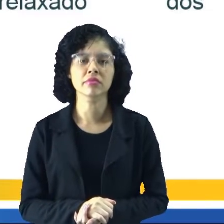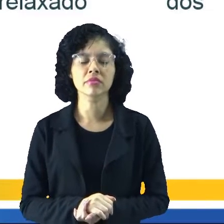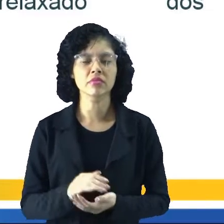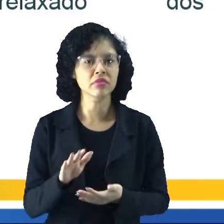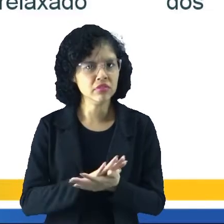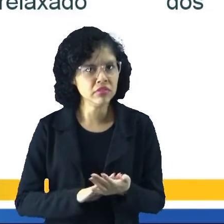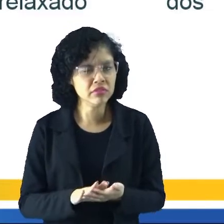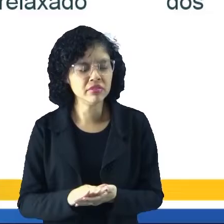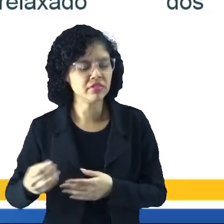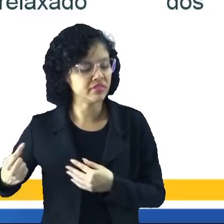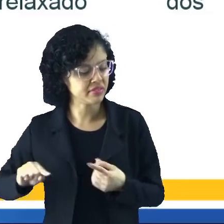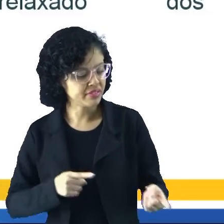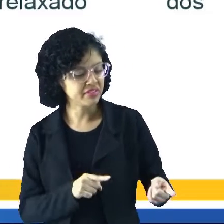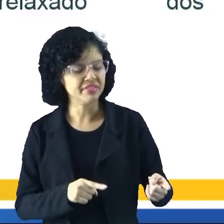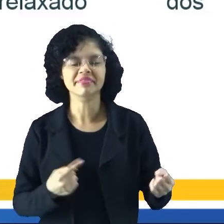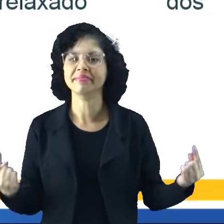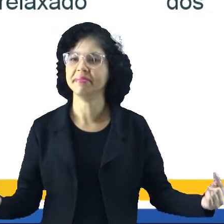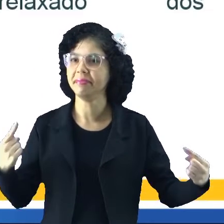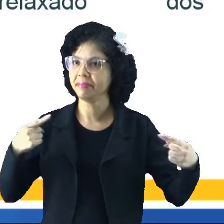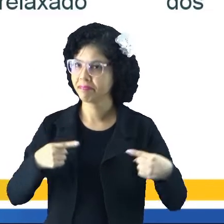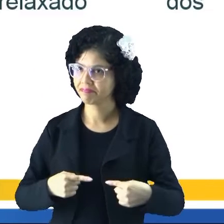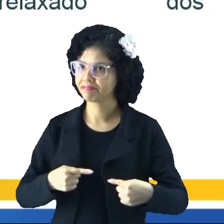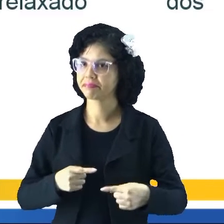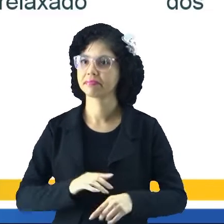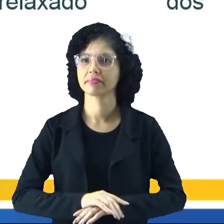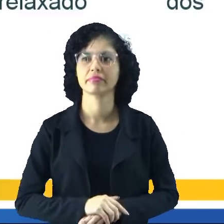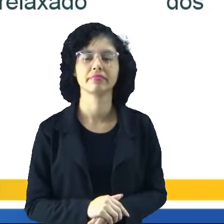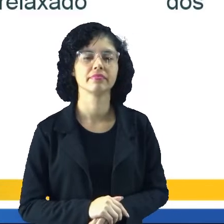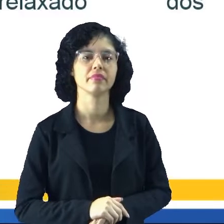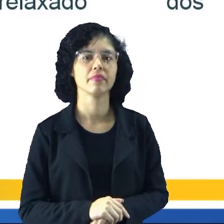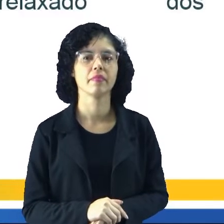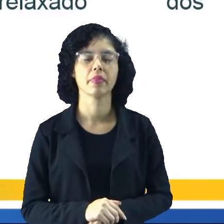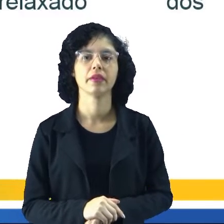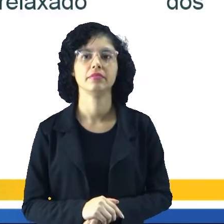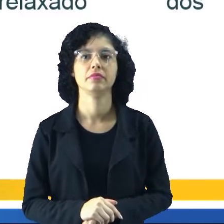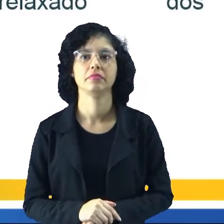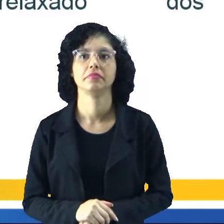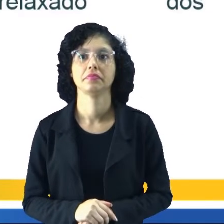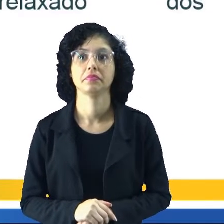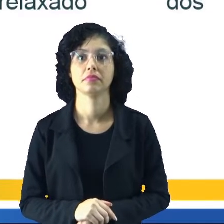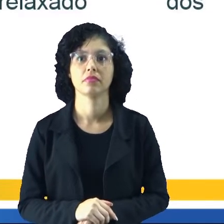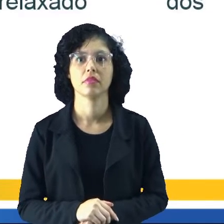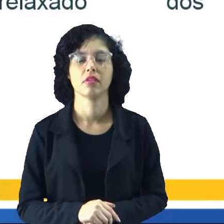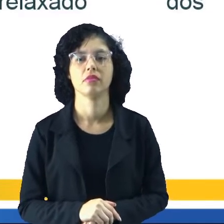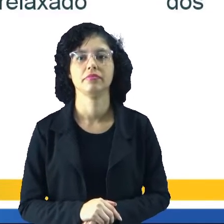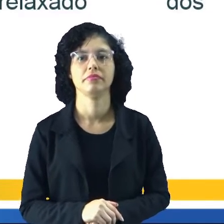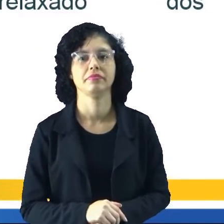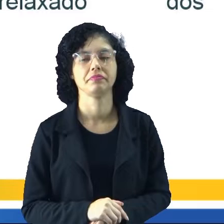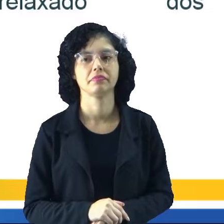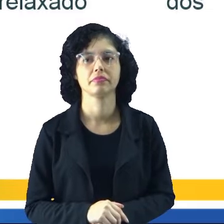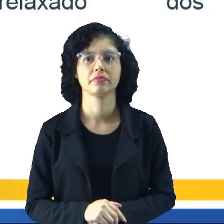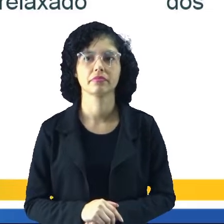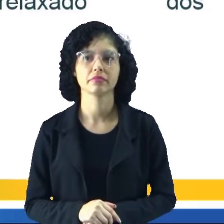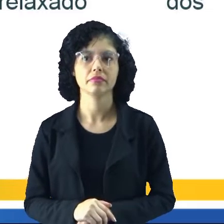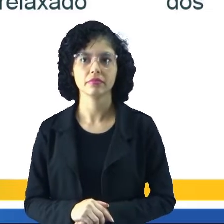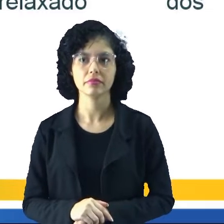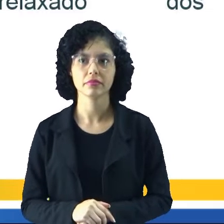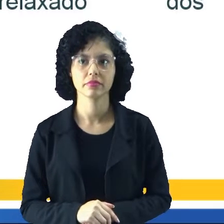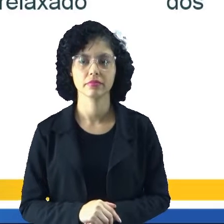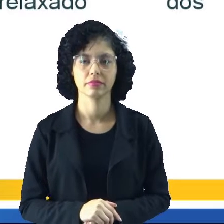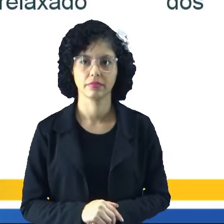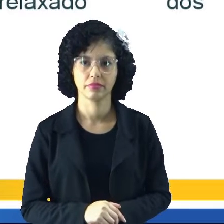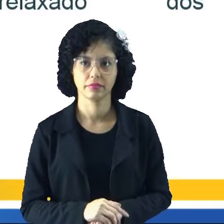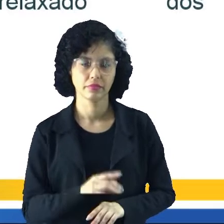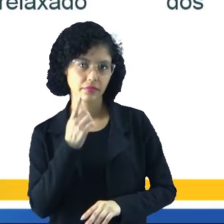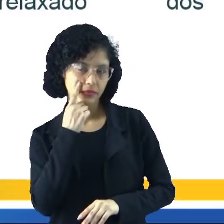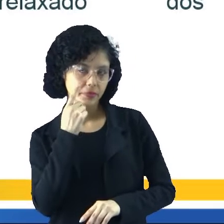ter desafio a um duelo, a uma disputa, né? E aí nós observamos o cenário ali